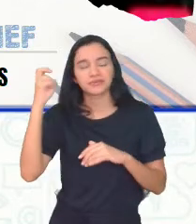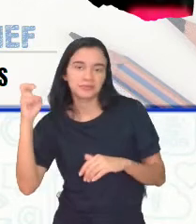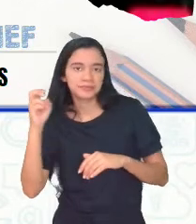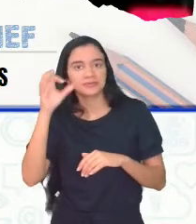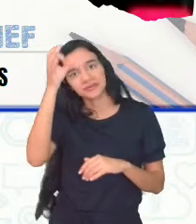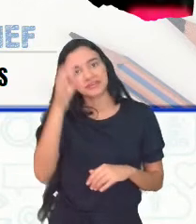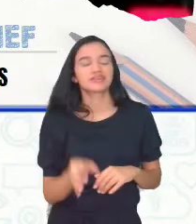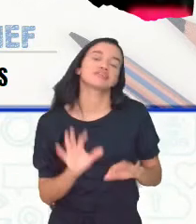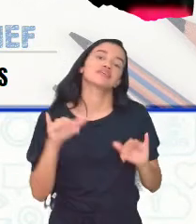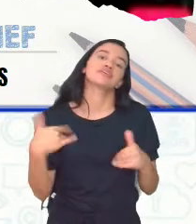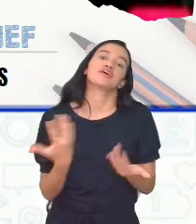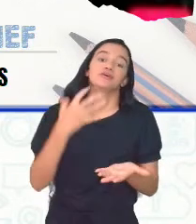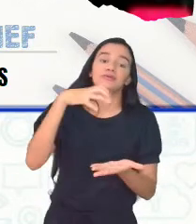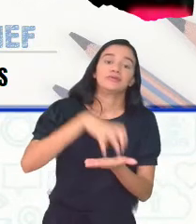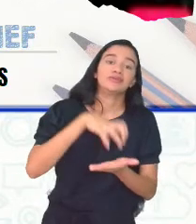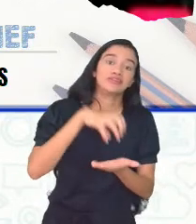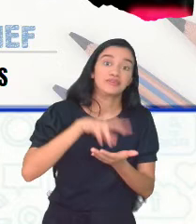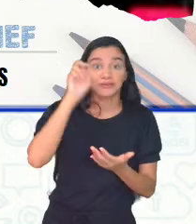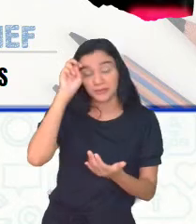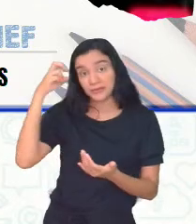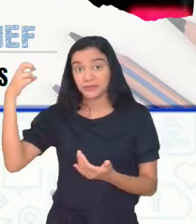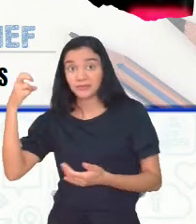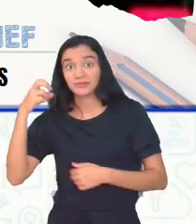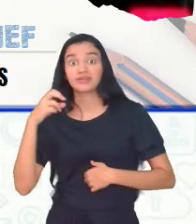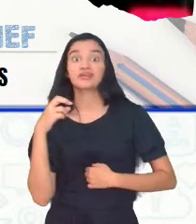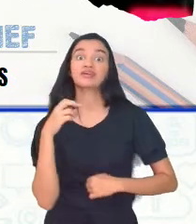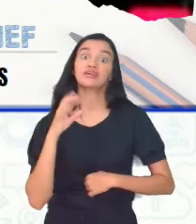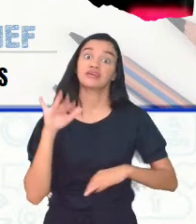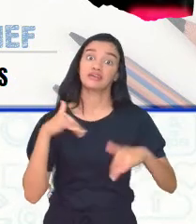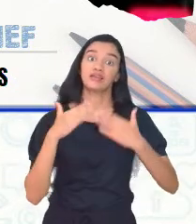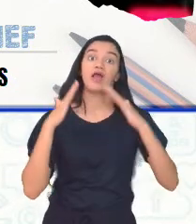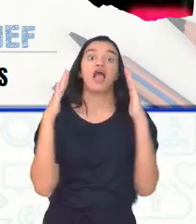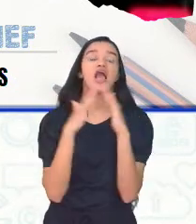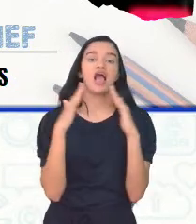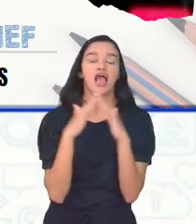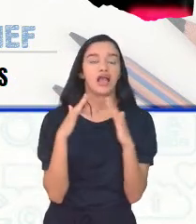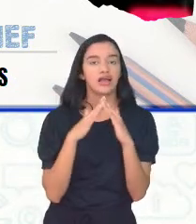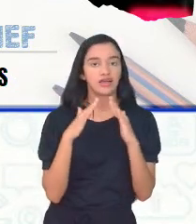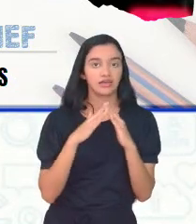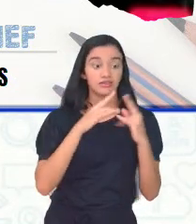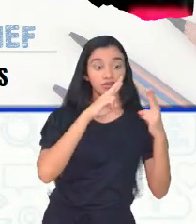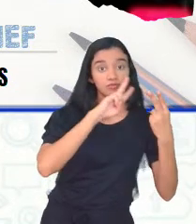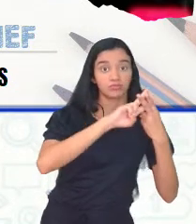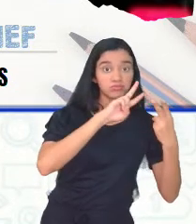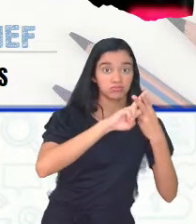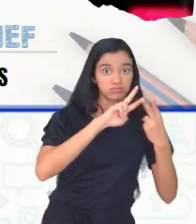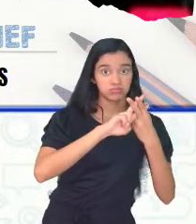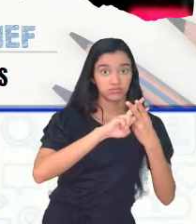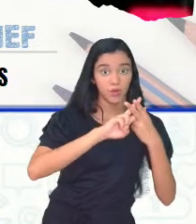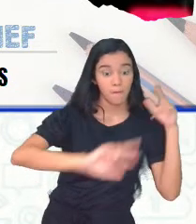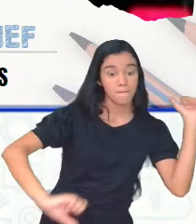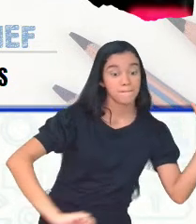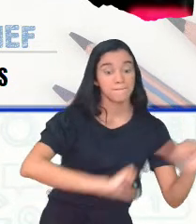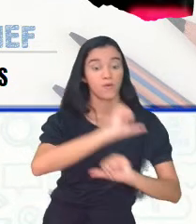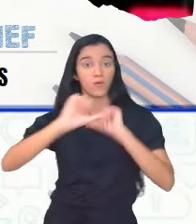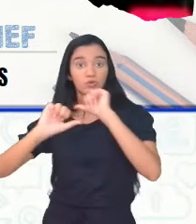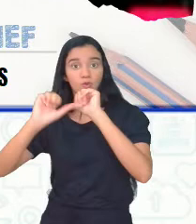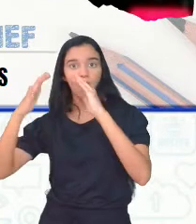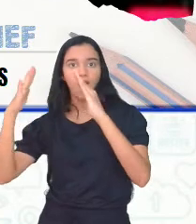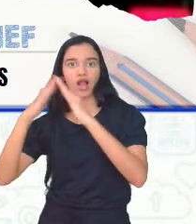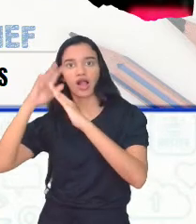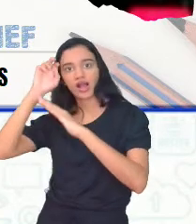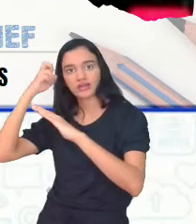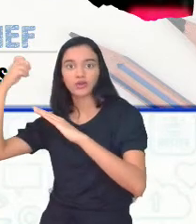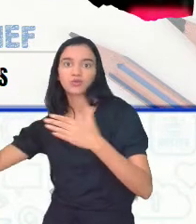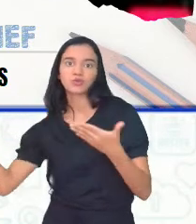né? Então, um centro de cultura. Daí, ó, a casa de detenção, ela vai passar a ser casa da